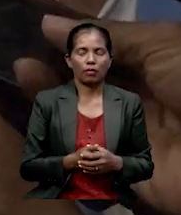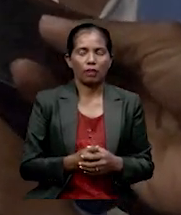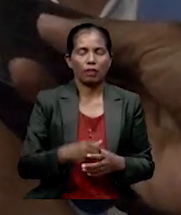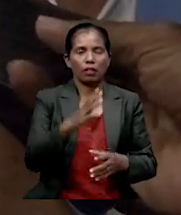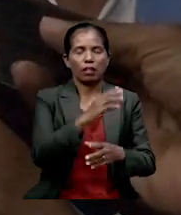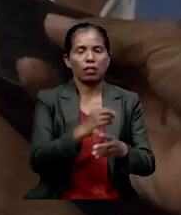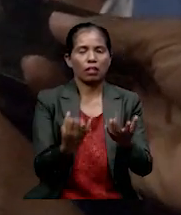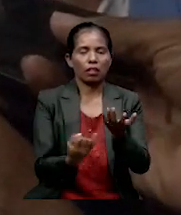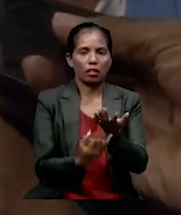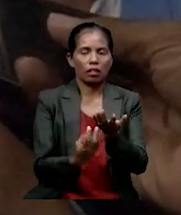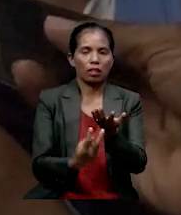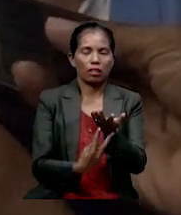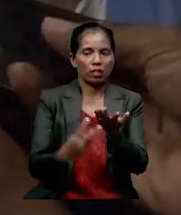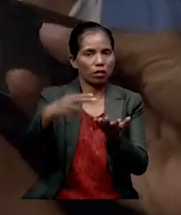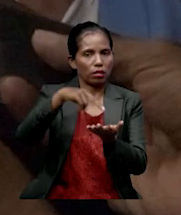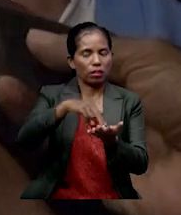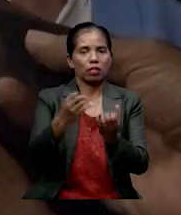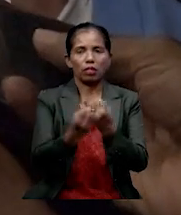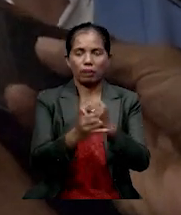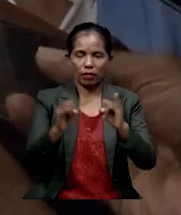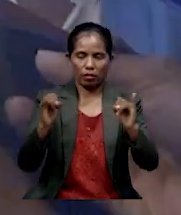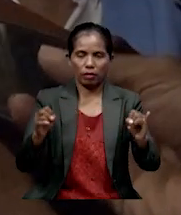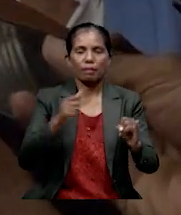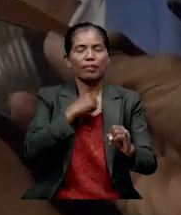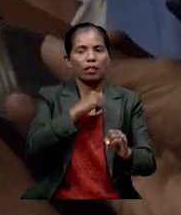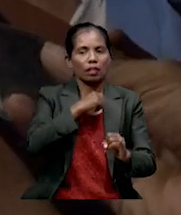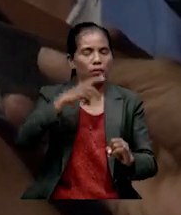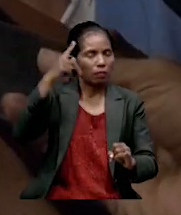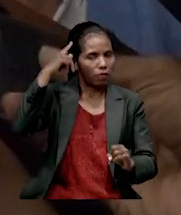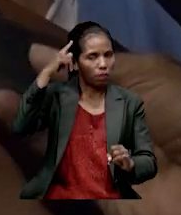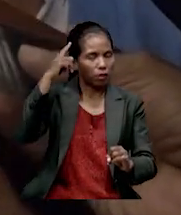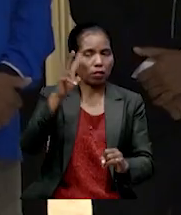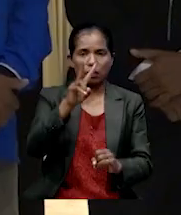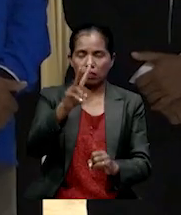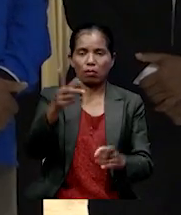restauração de independência, que era o Papa João Paulo II, mas né,